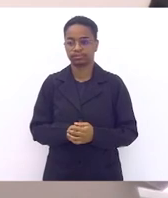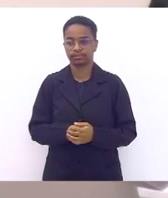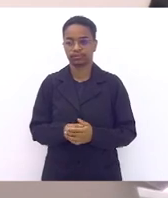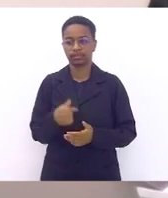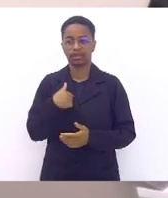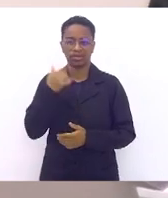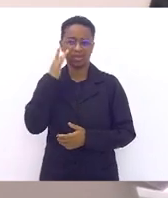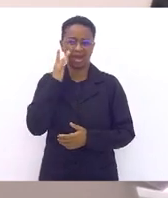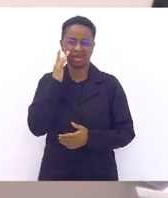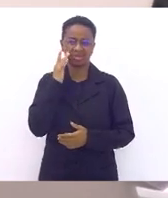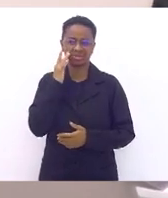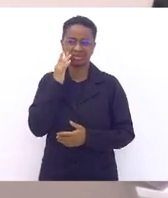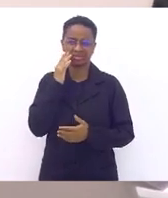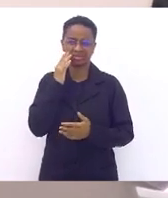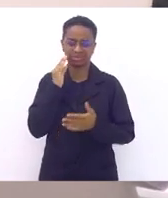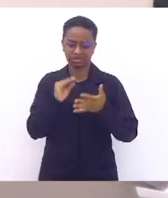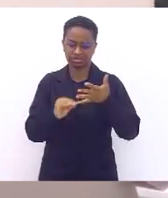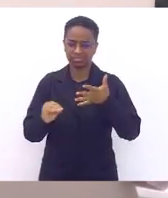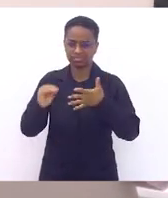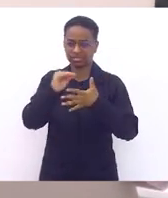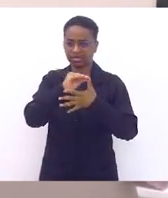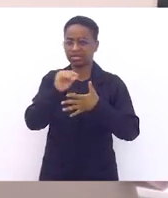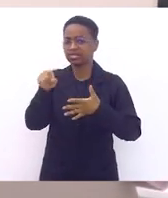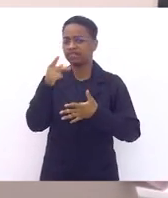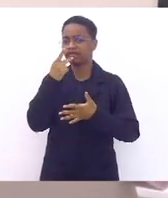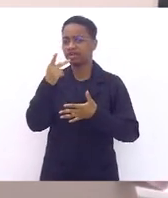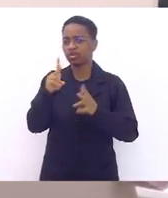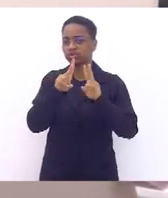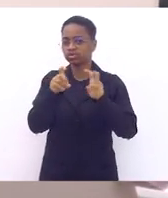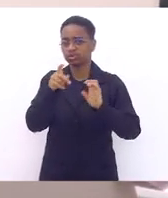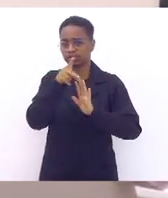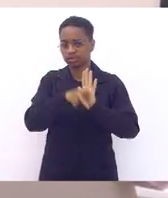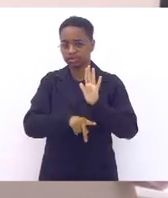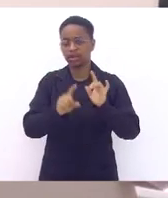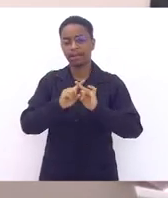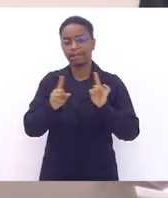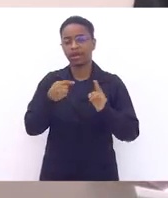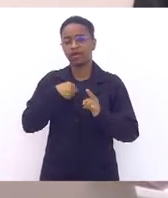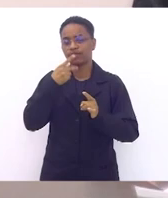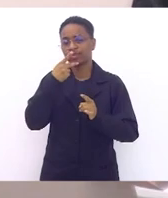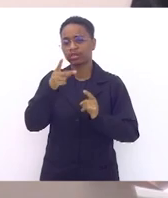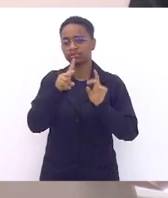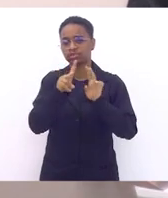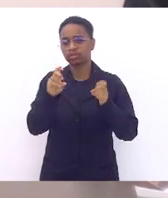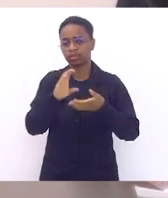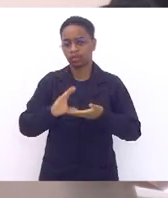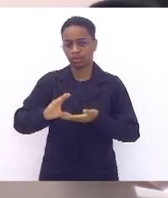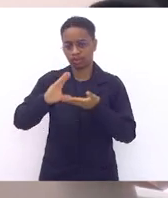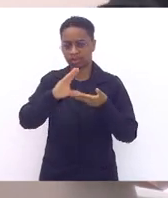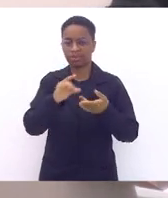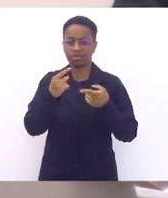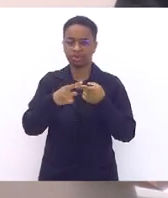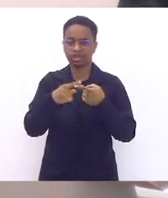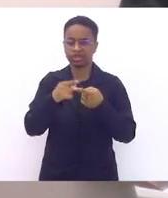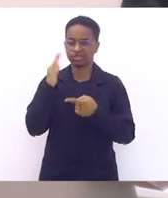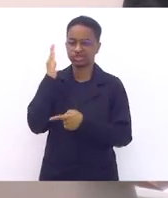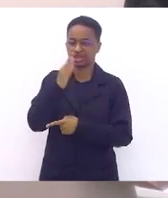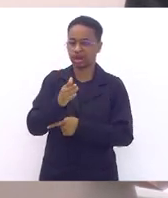eu vou inverter. Quando a senhora começou sobre o projeto, eu vou falar primeiro sobre a questão do Conselho, que é uma coisa mais